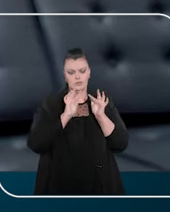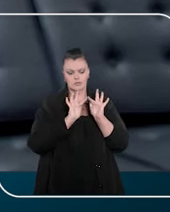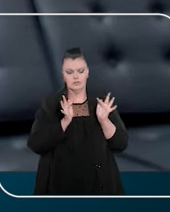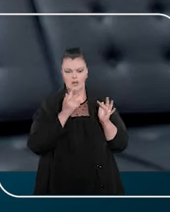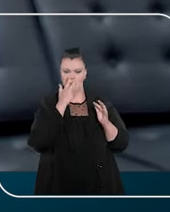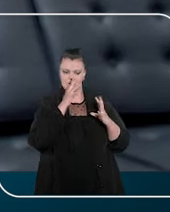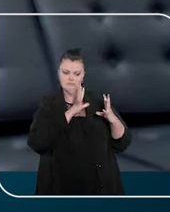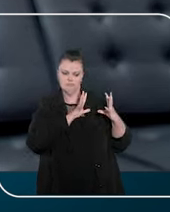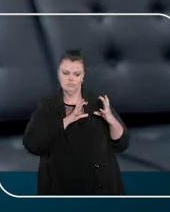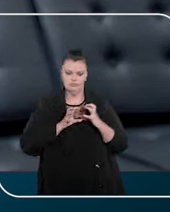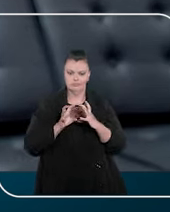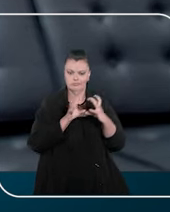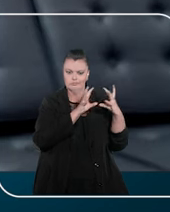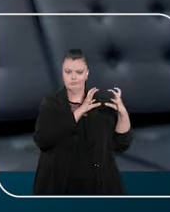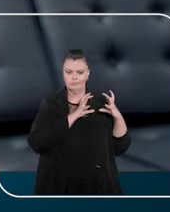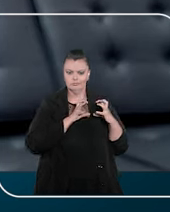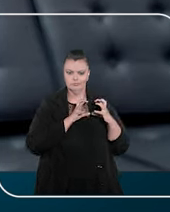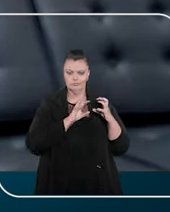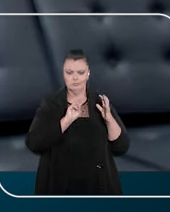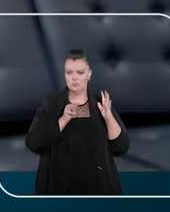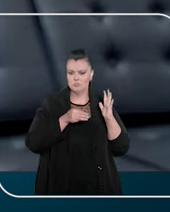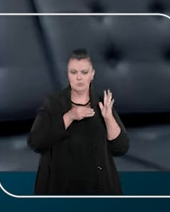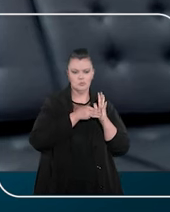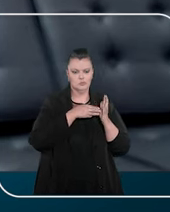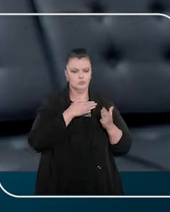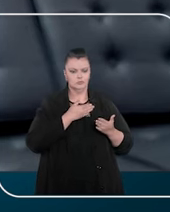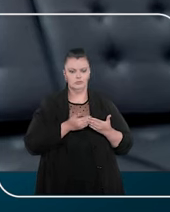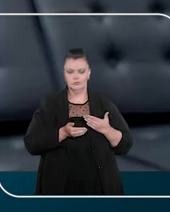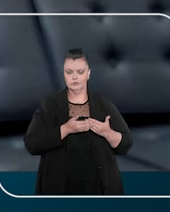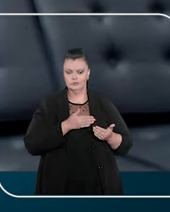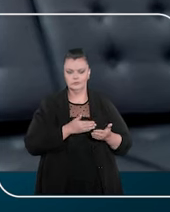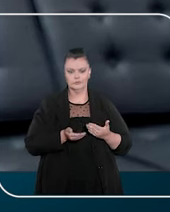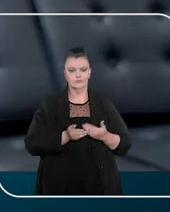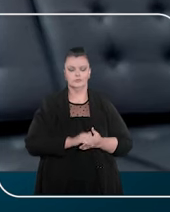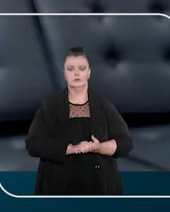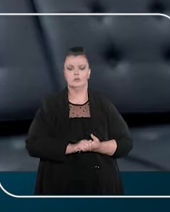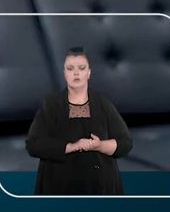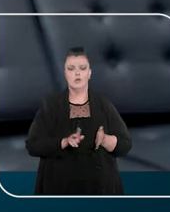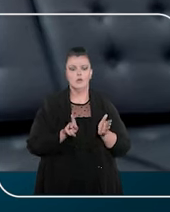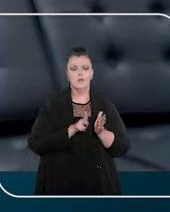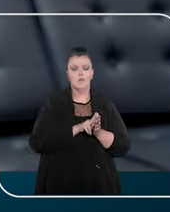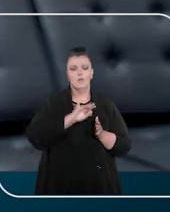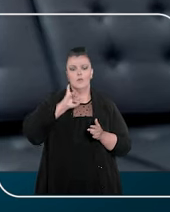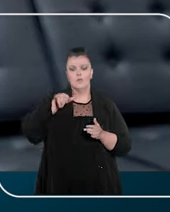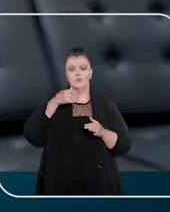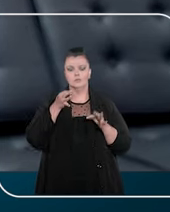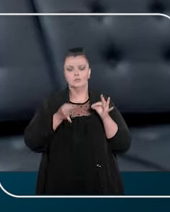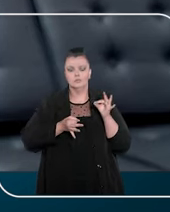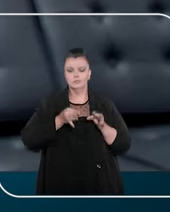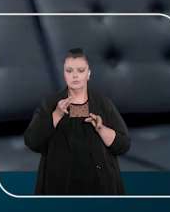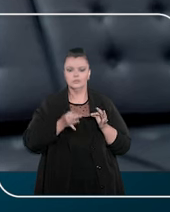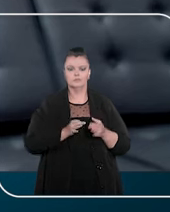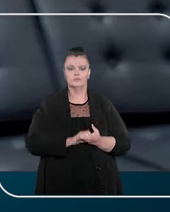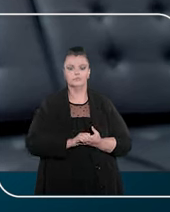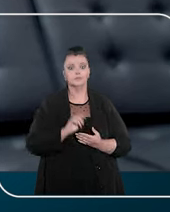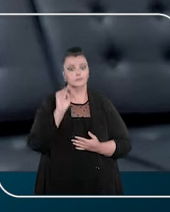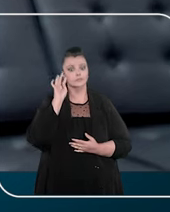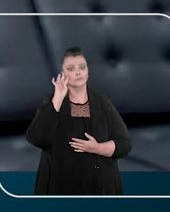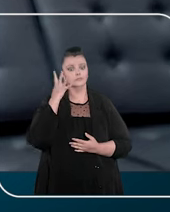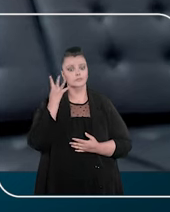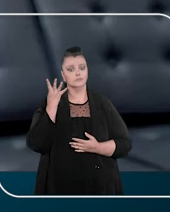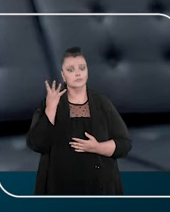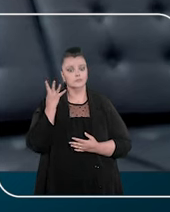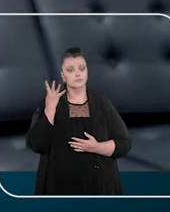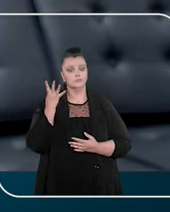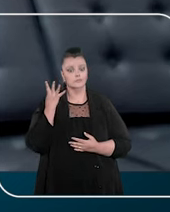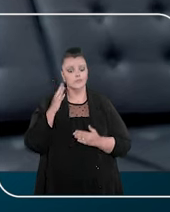qualquer motivo e submetem ao judiciário questões que poderiam ser resolvidas